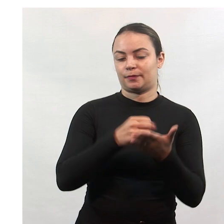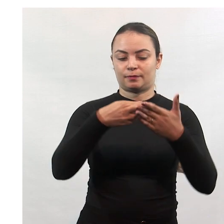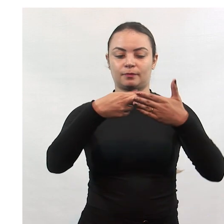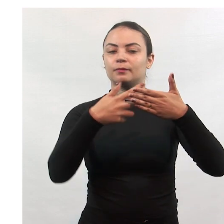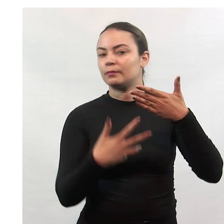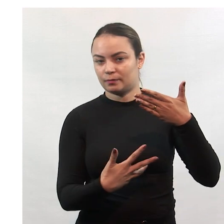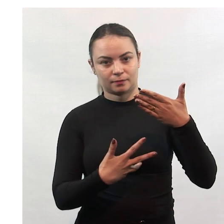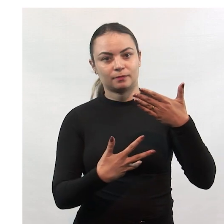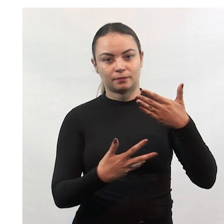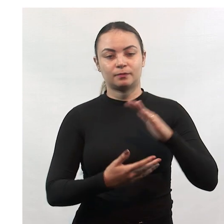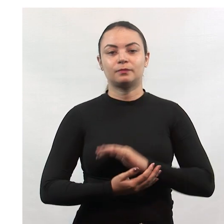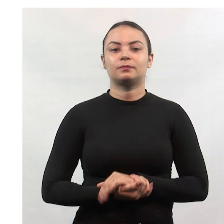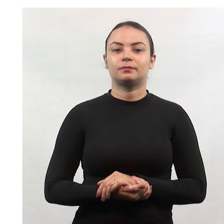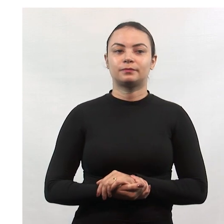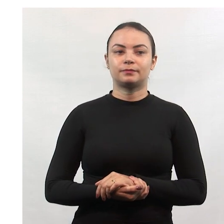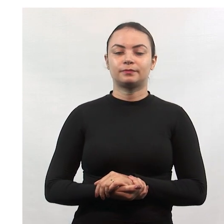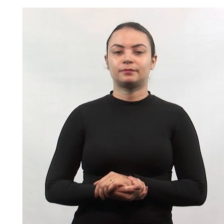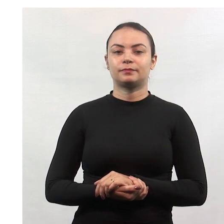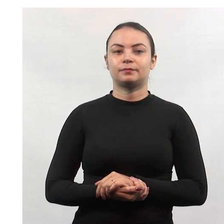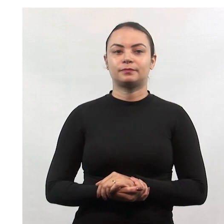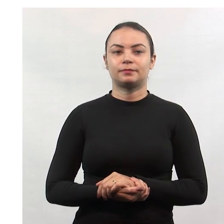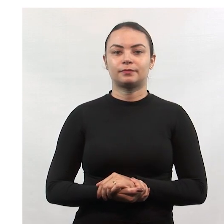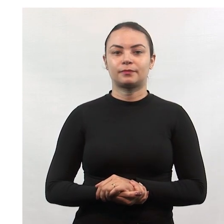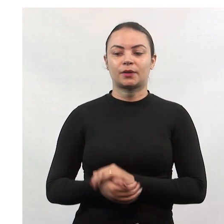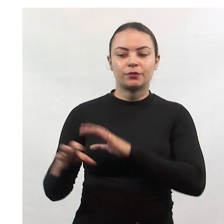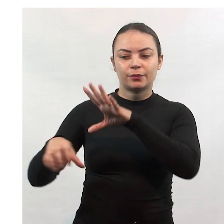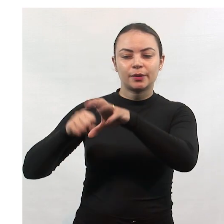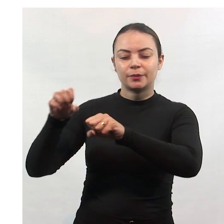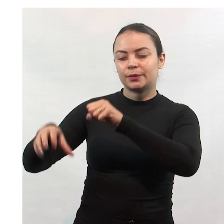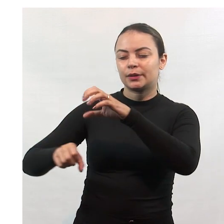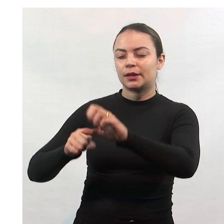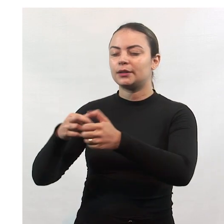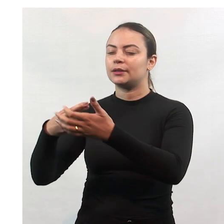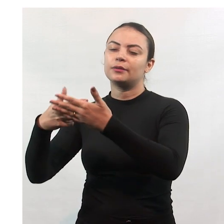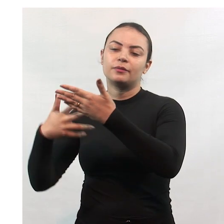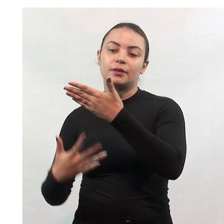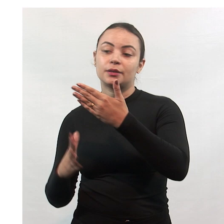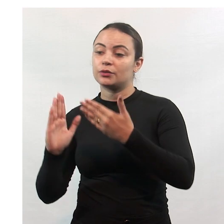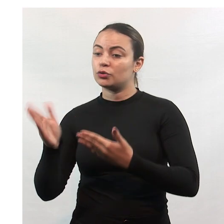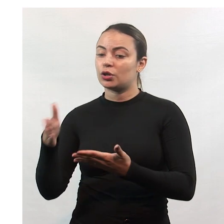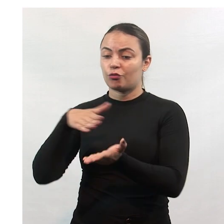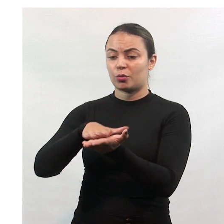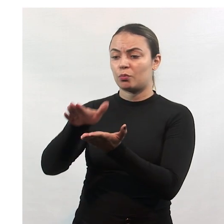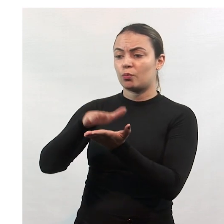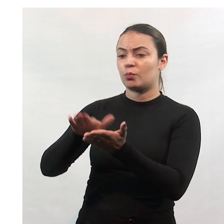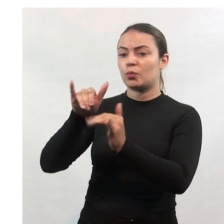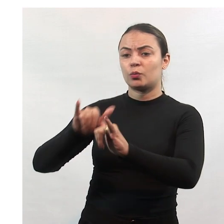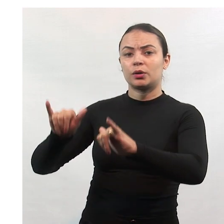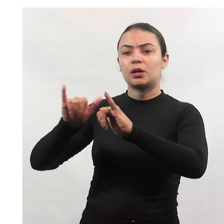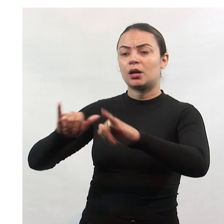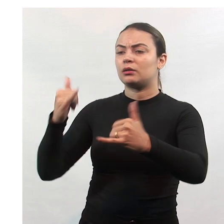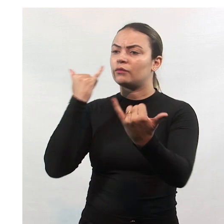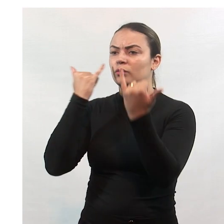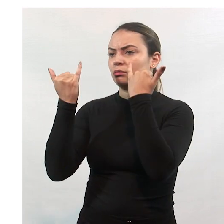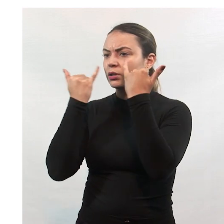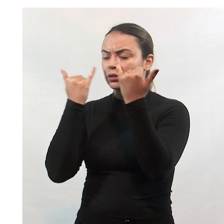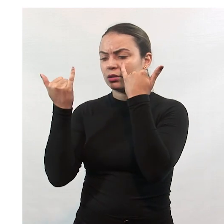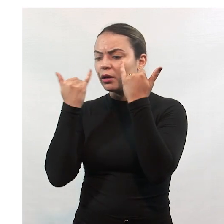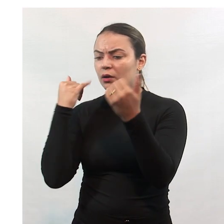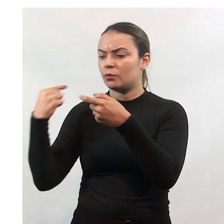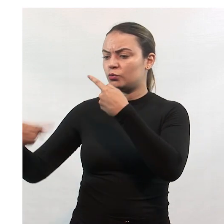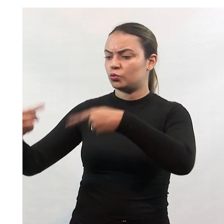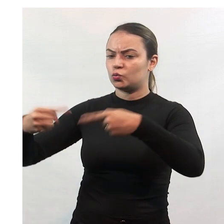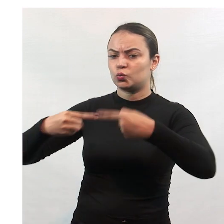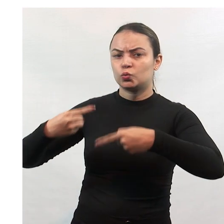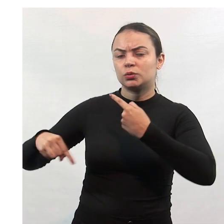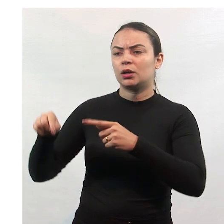vai buscar, né, nas bibliografias, no que já foi publicado sobre esse assunto, qual que é a